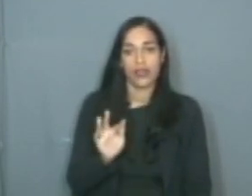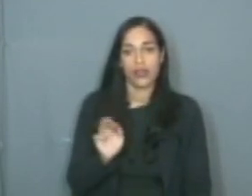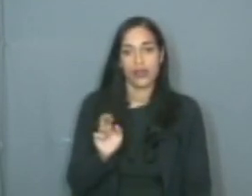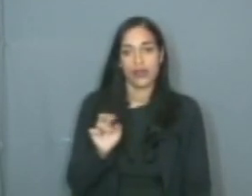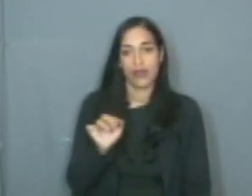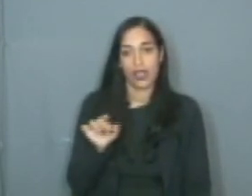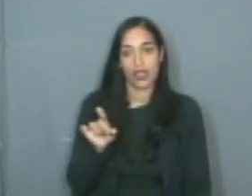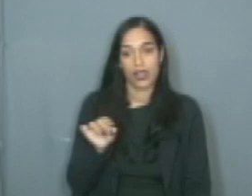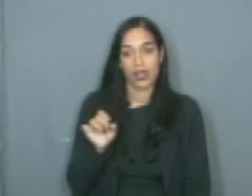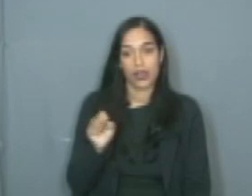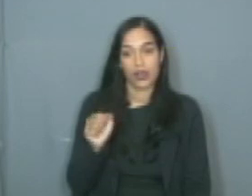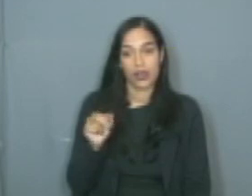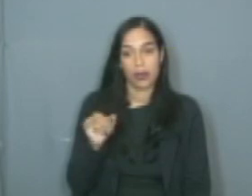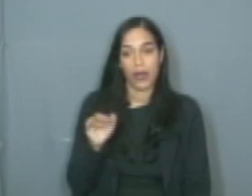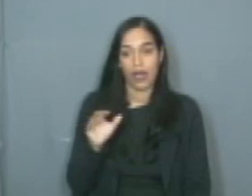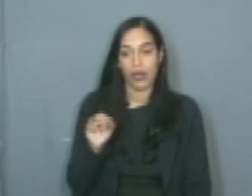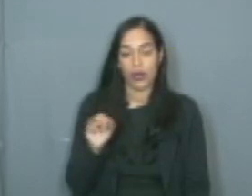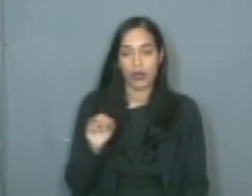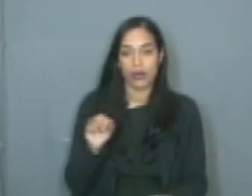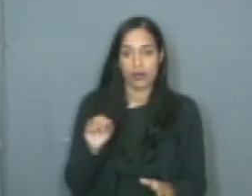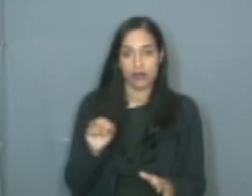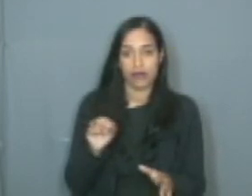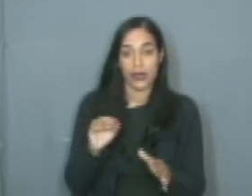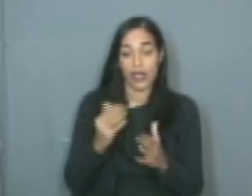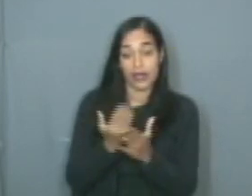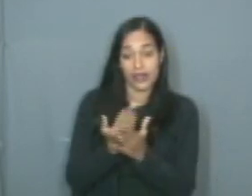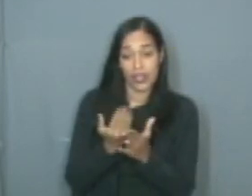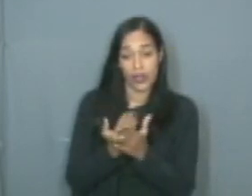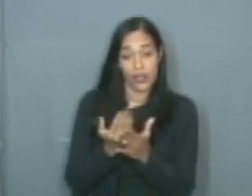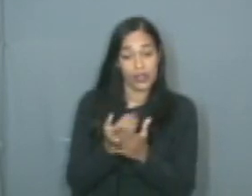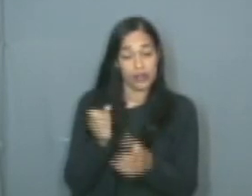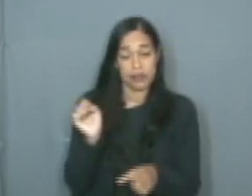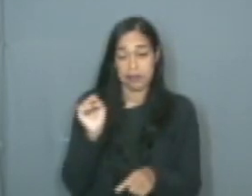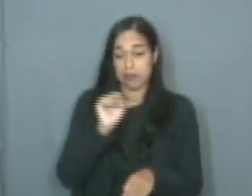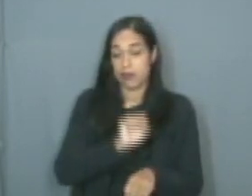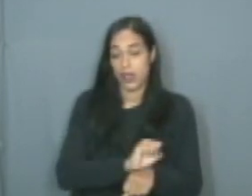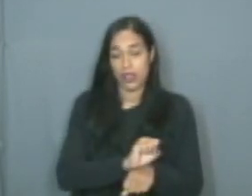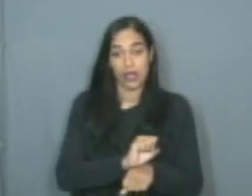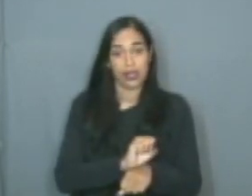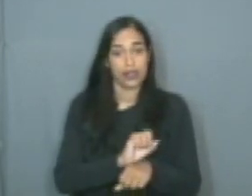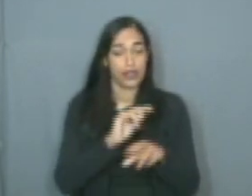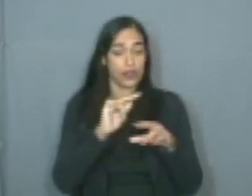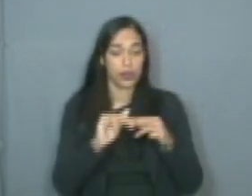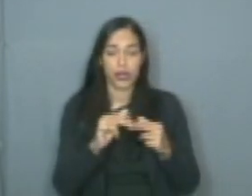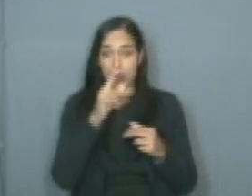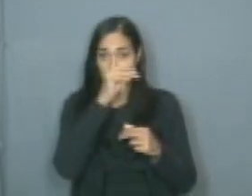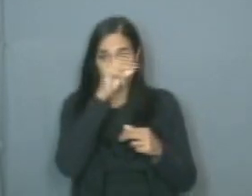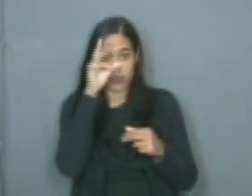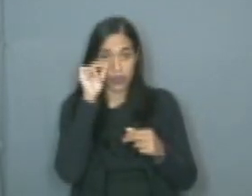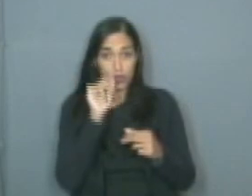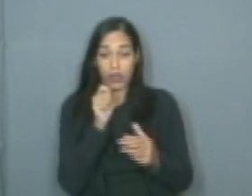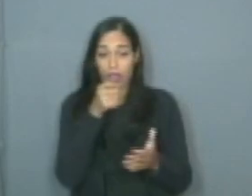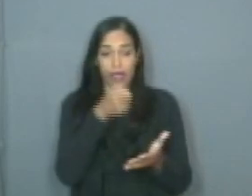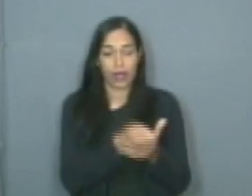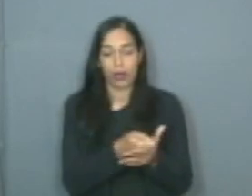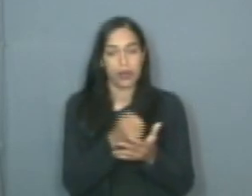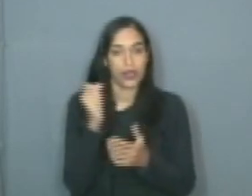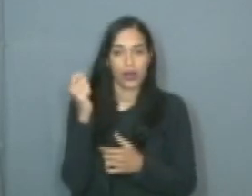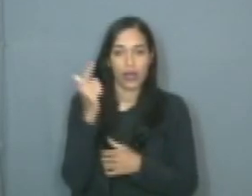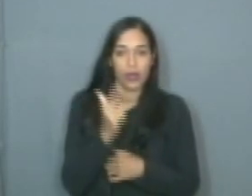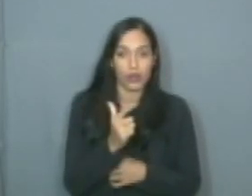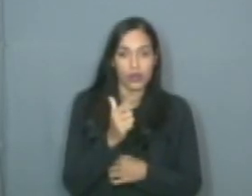as atividades estão paralisadas porque a prefeitura não pagou a conta de luz.